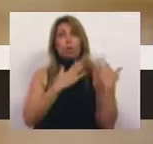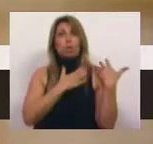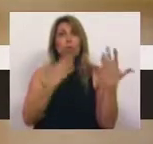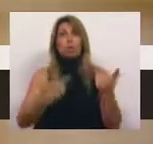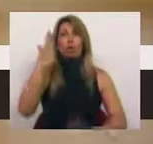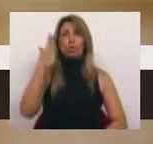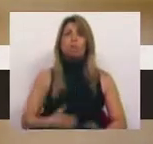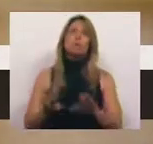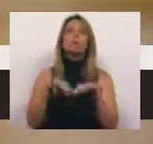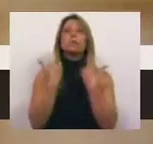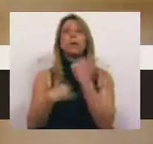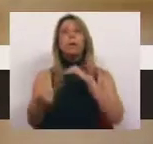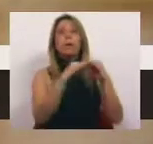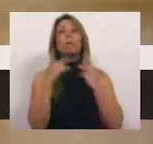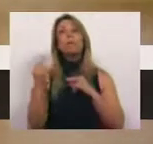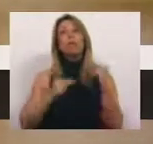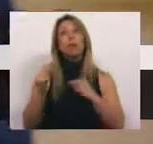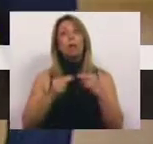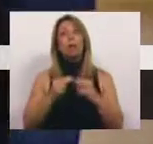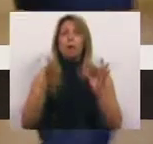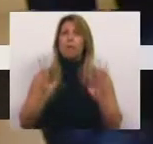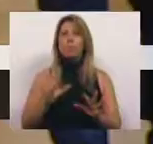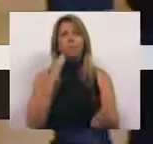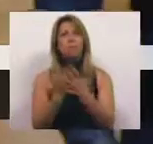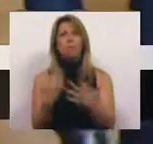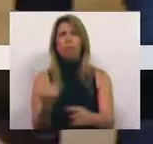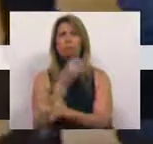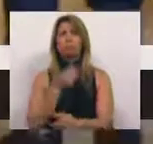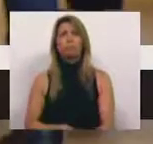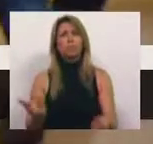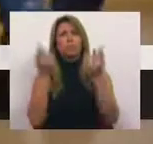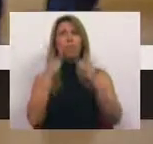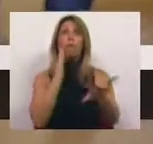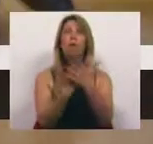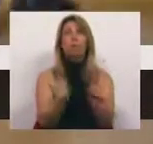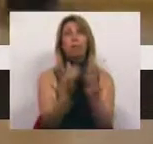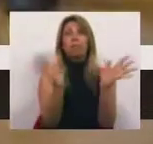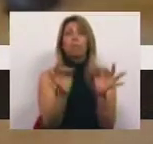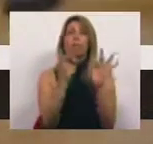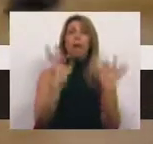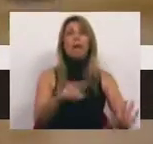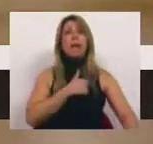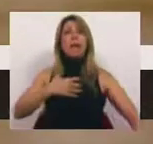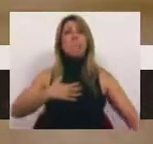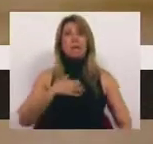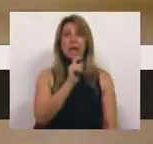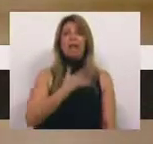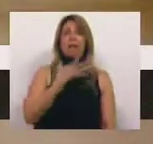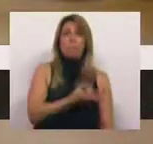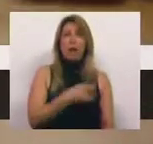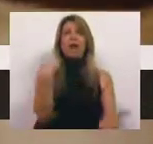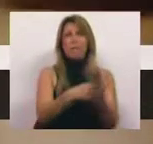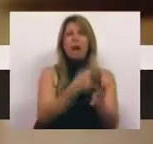social e de equidade fiscal, é preciso por ter uma imoralidade que permite que uma empresa como a EDP paga uma taxa que nem sequer chega